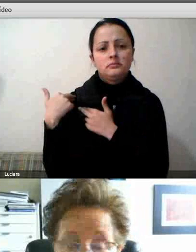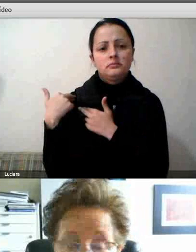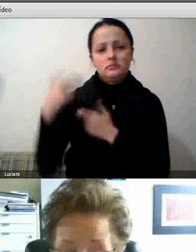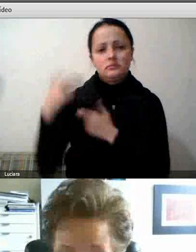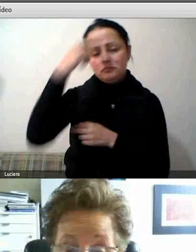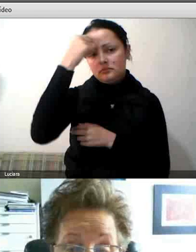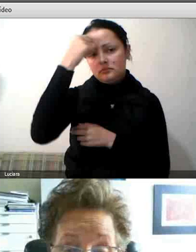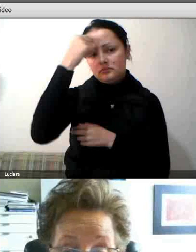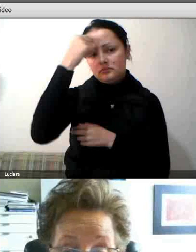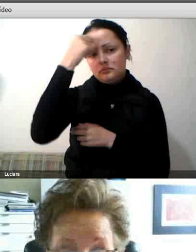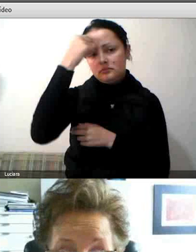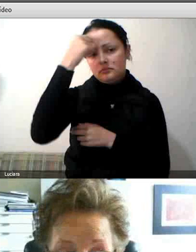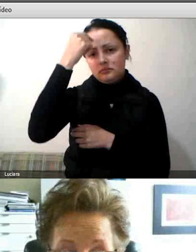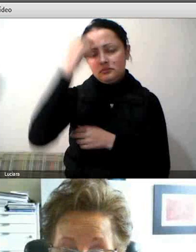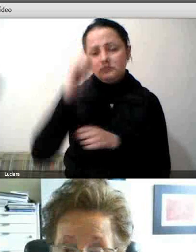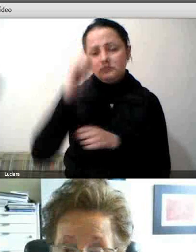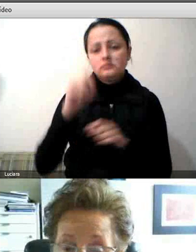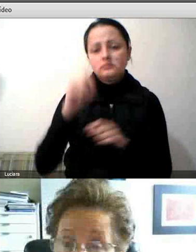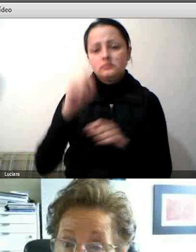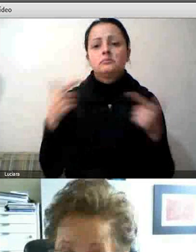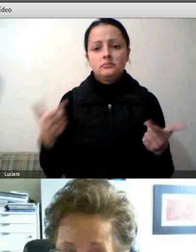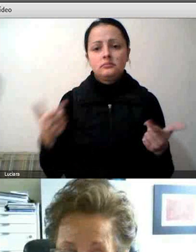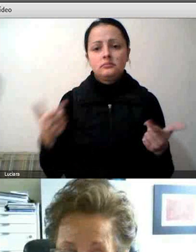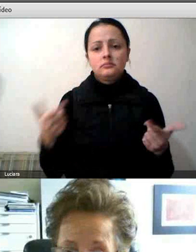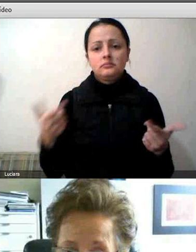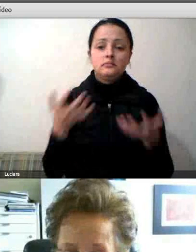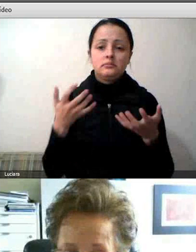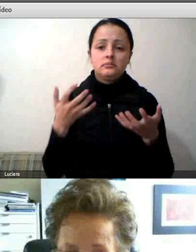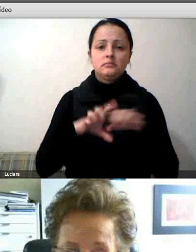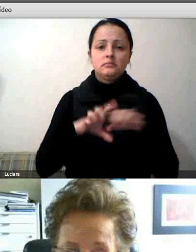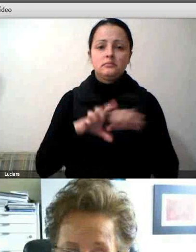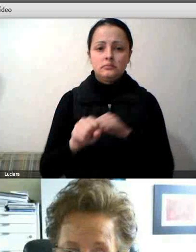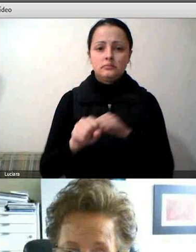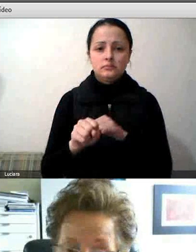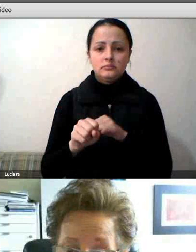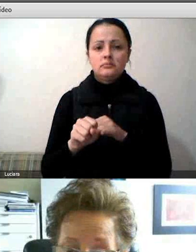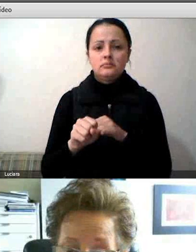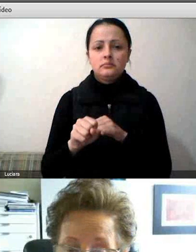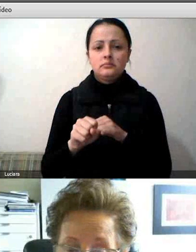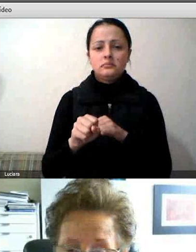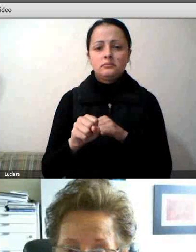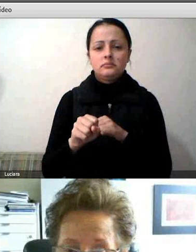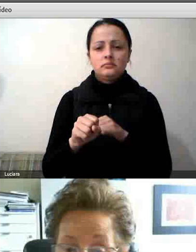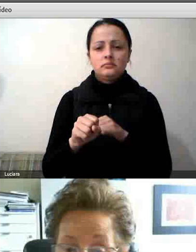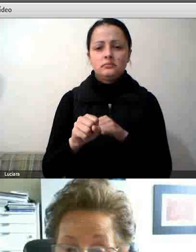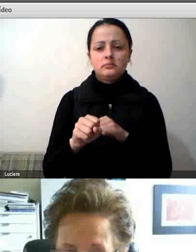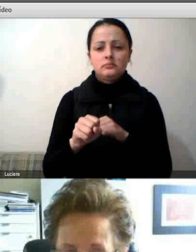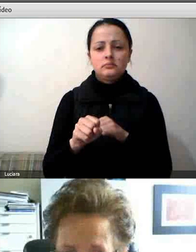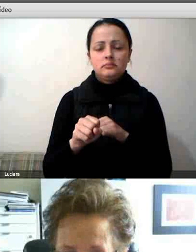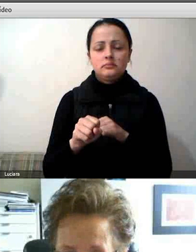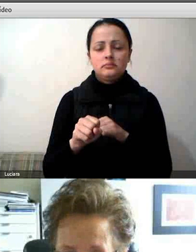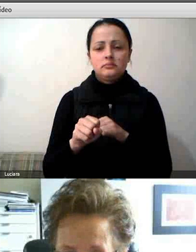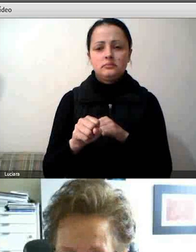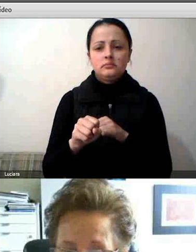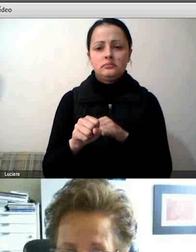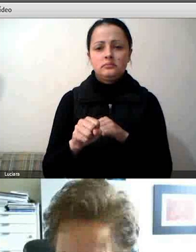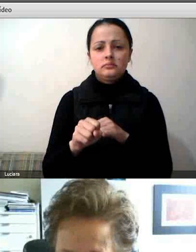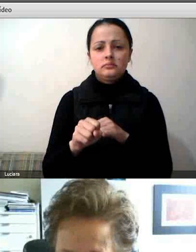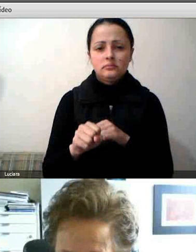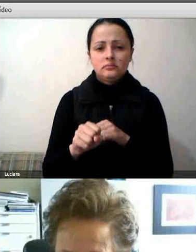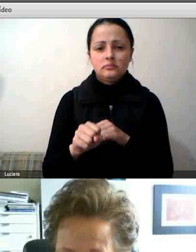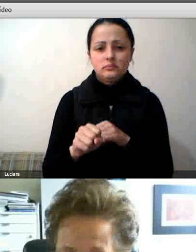a função da universidade? A função das nossas universidades é formar os NTS,